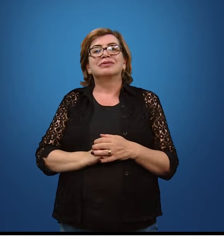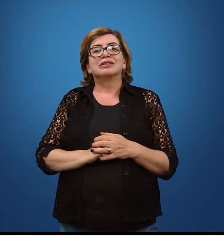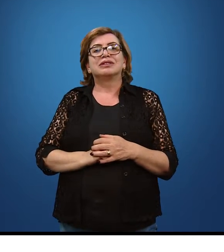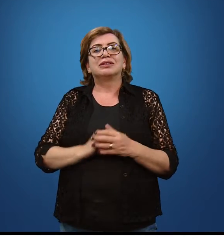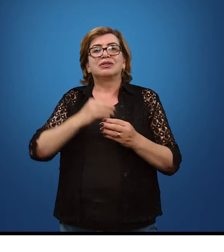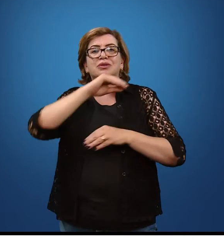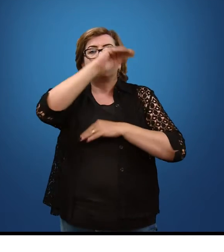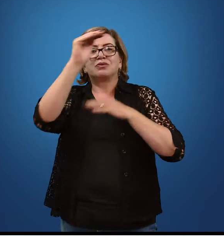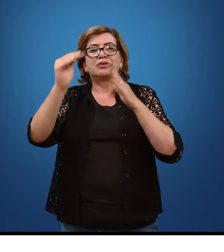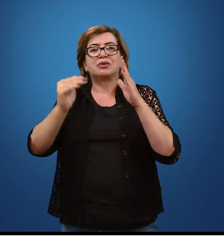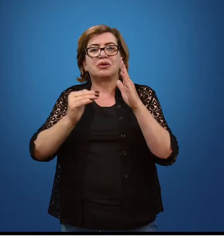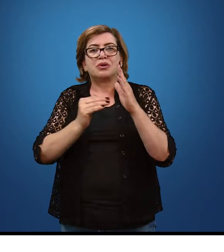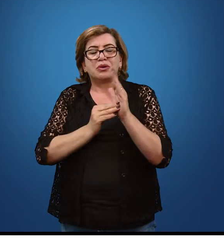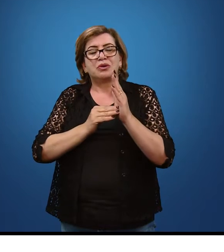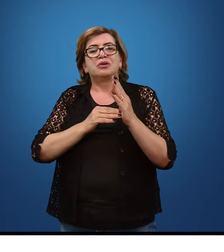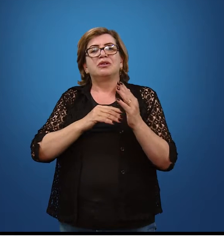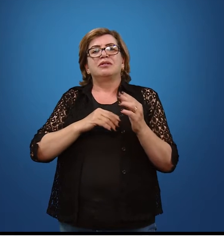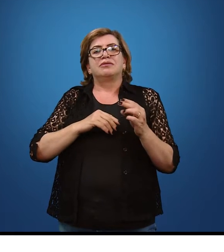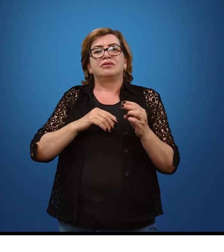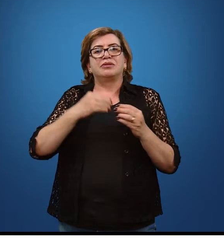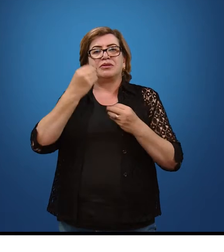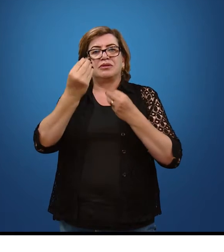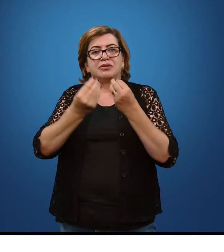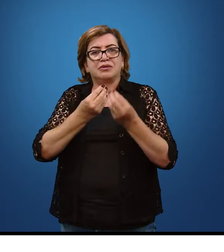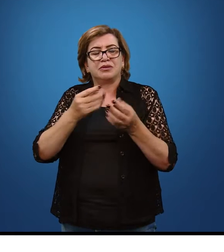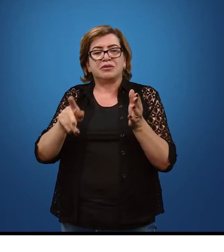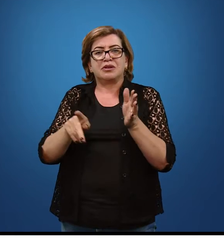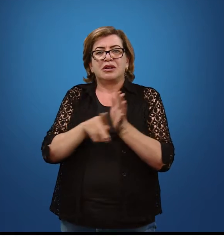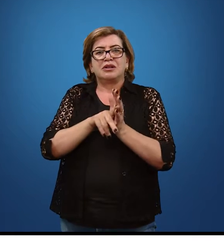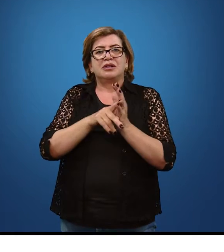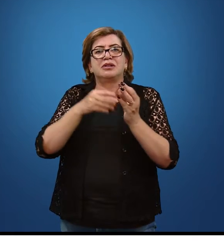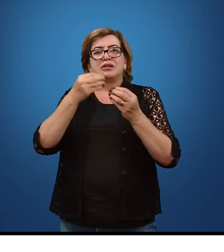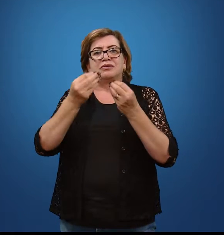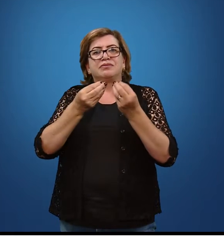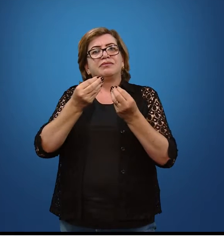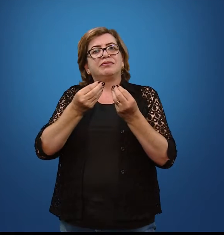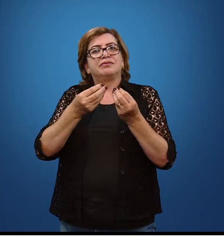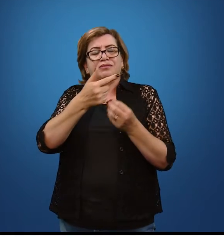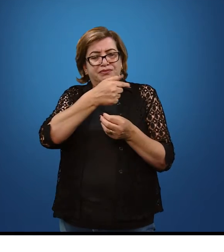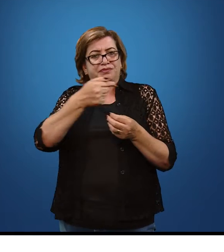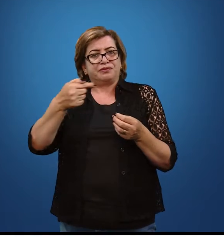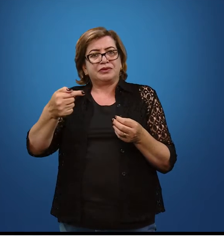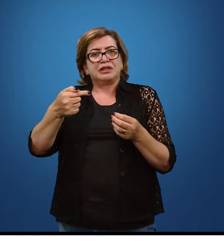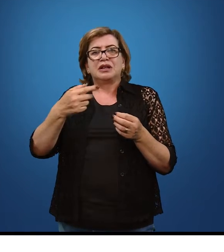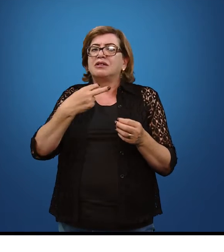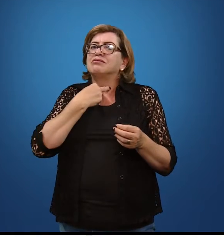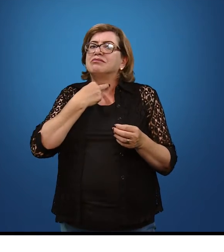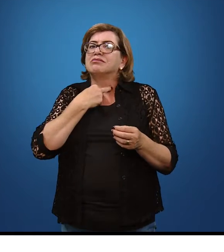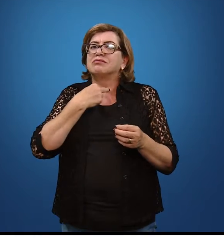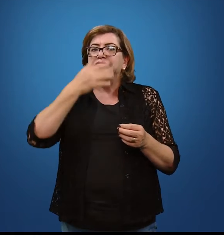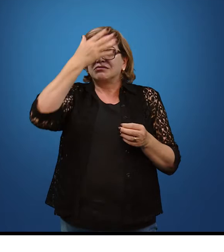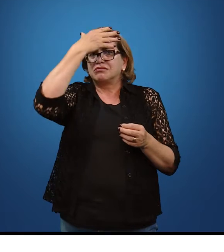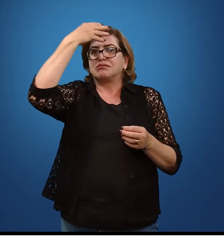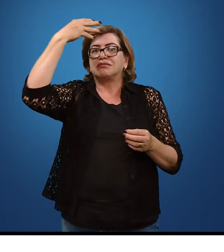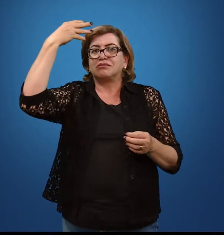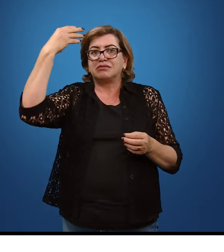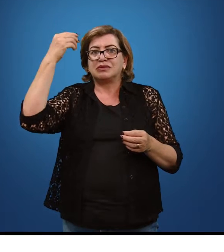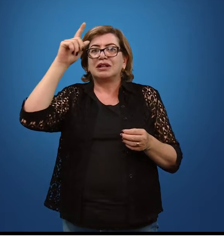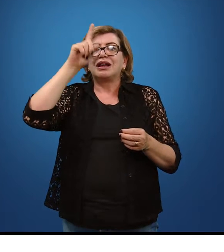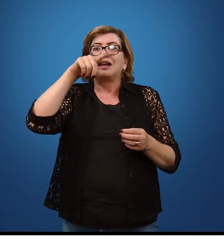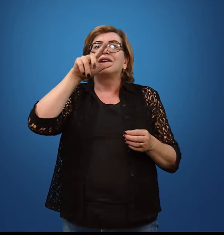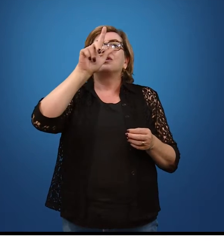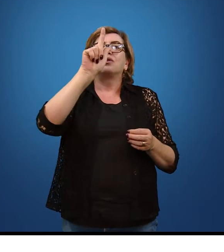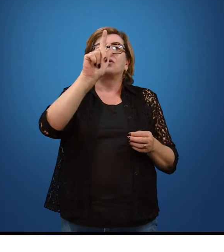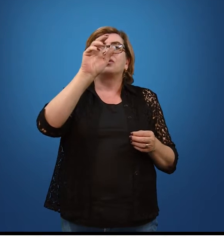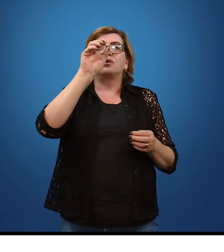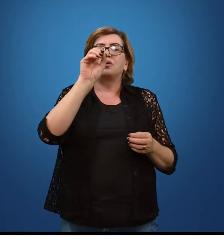E o último item desse tópico ou dessa semana, que nós não podemos esquecer, é a questão da